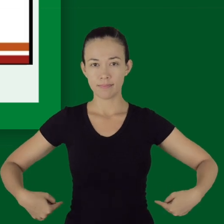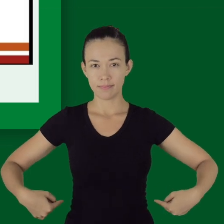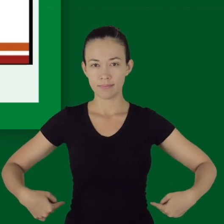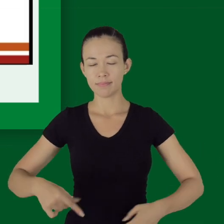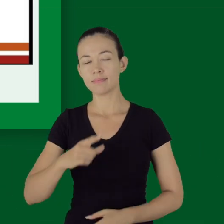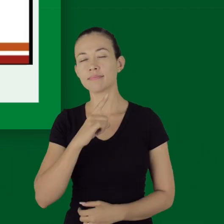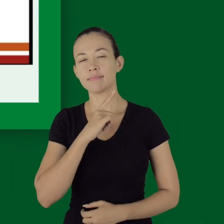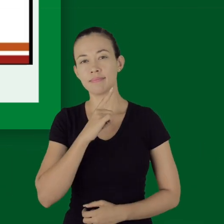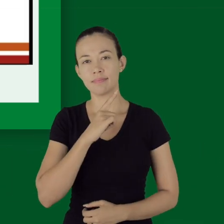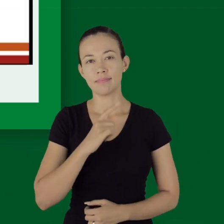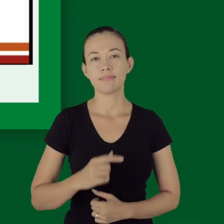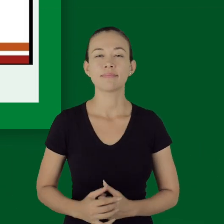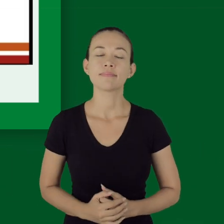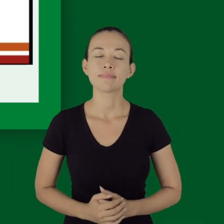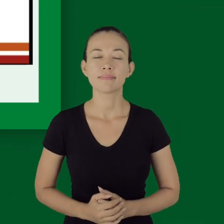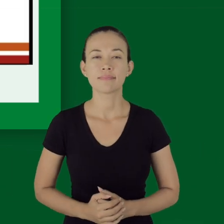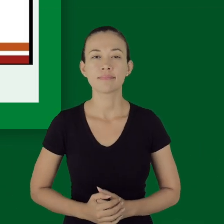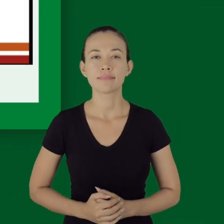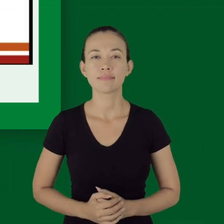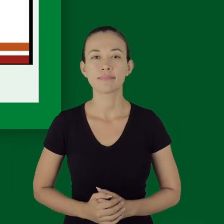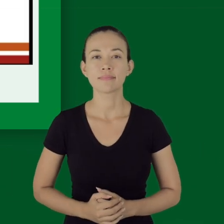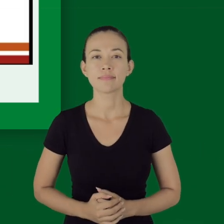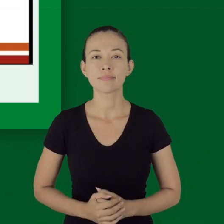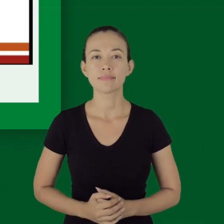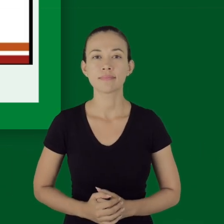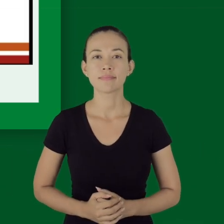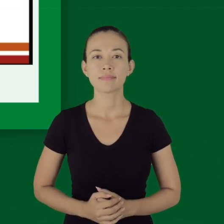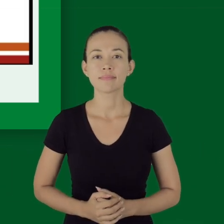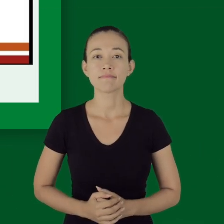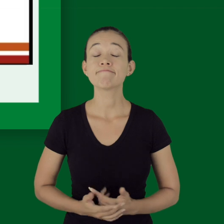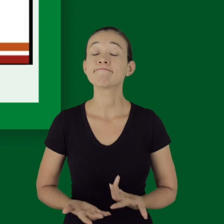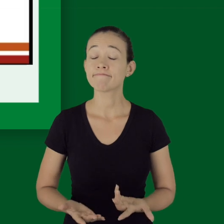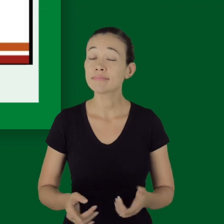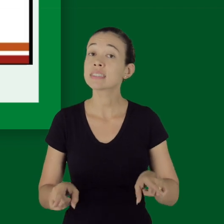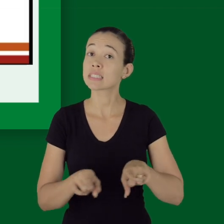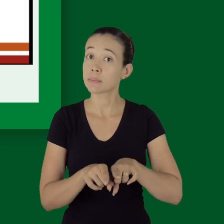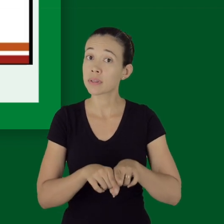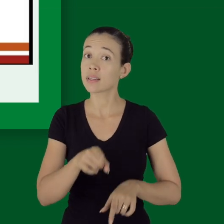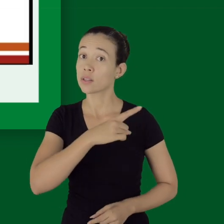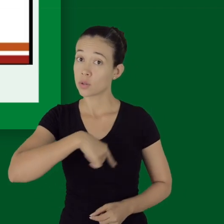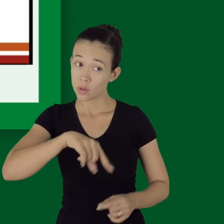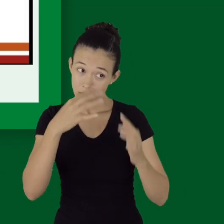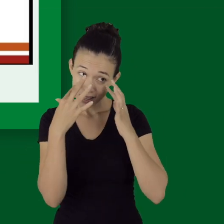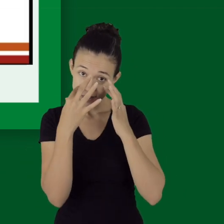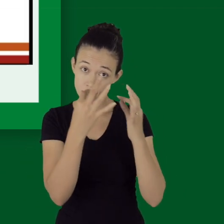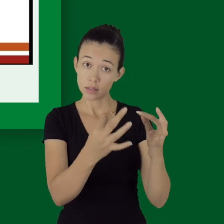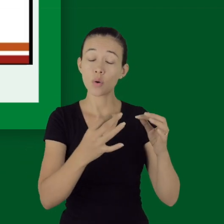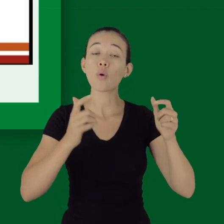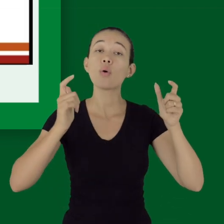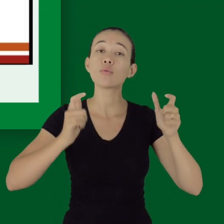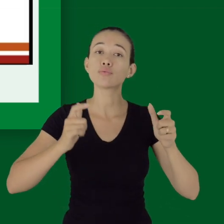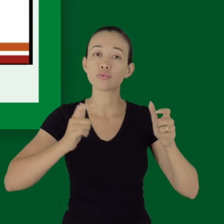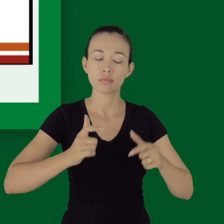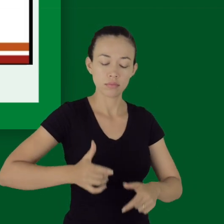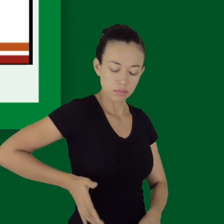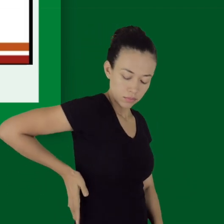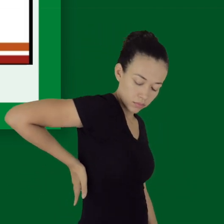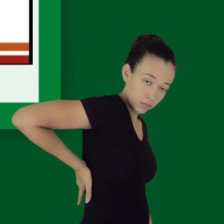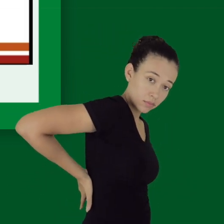e a altura da cicatriz umbilical, como sendo os três principais níveis. Né? Uma atenção especial para a